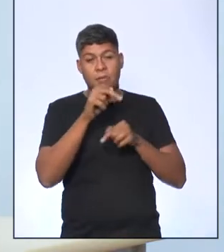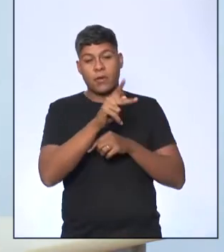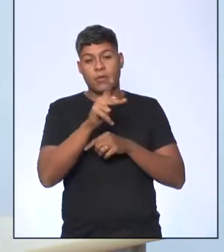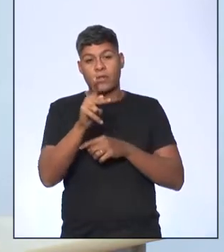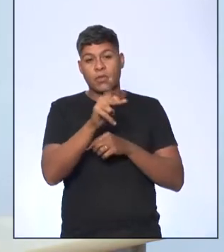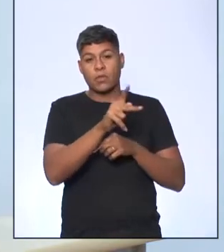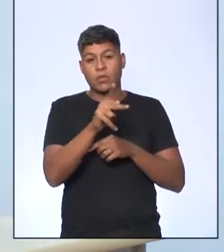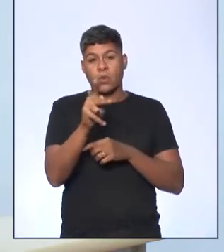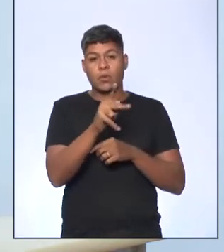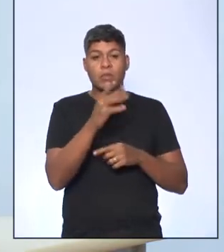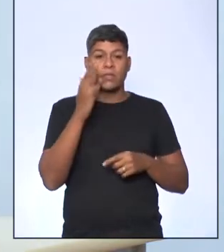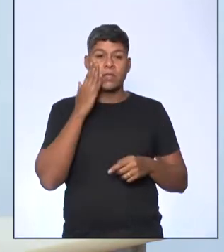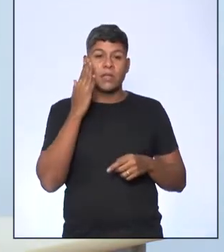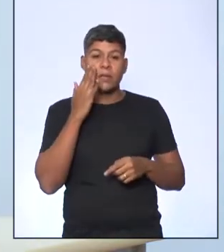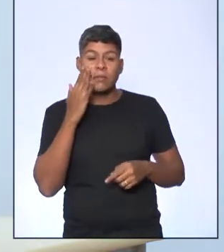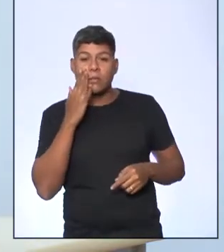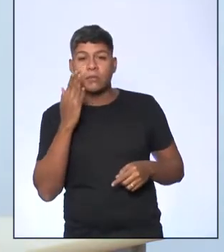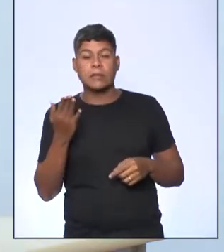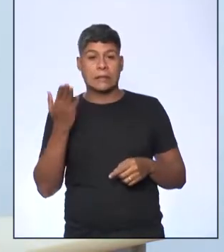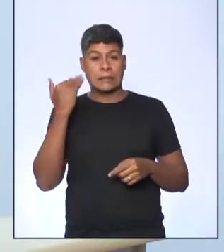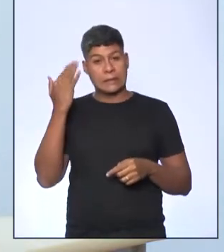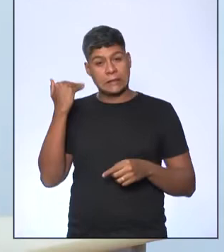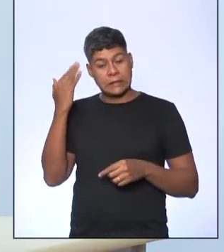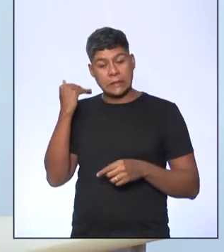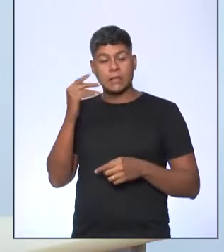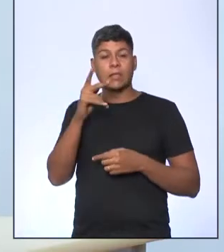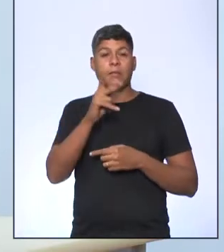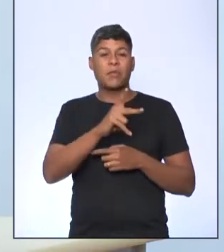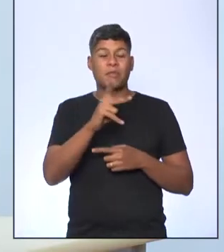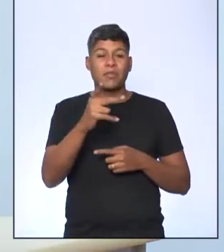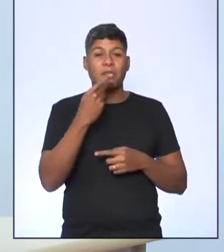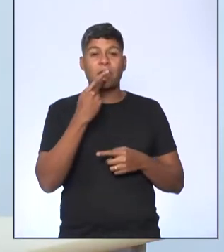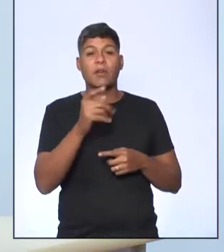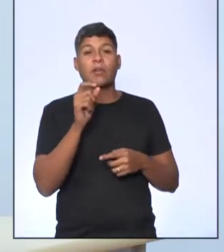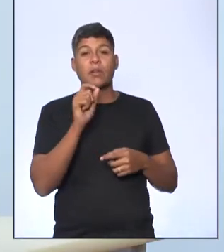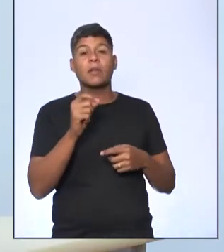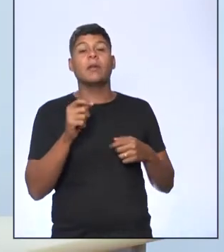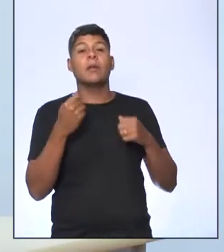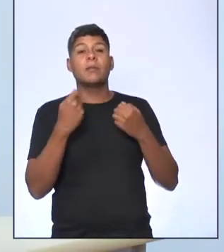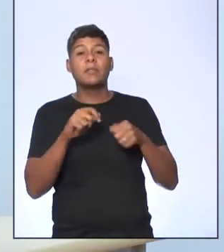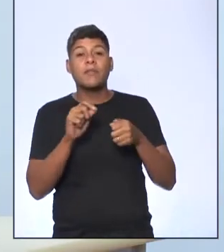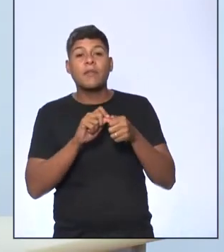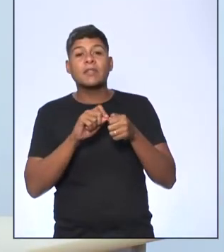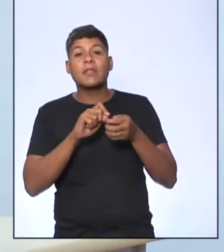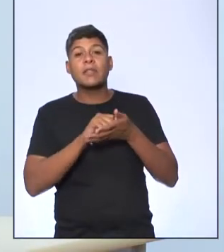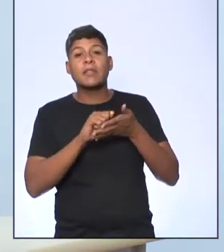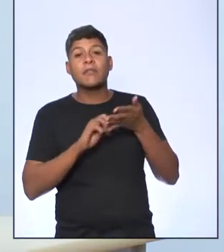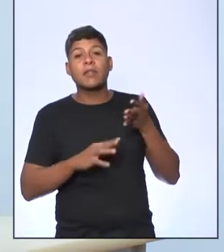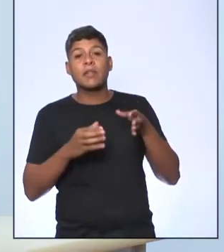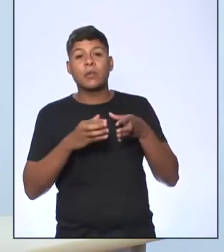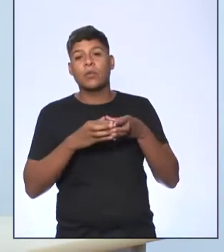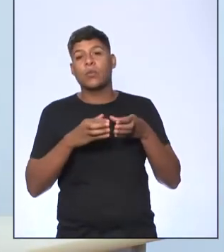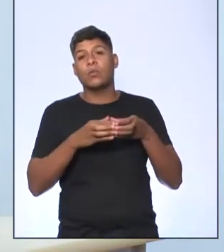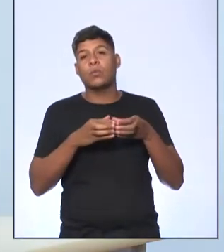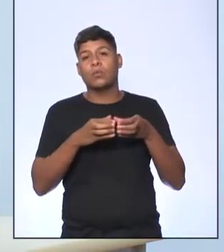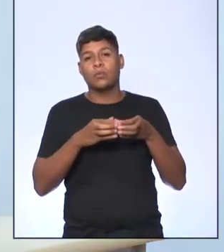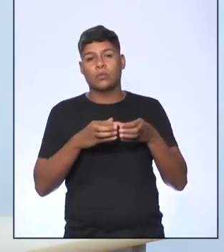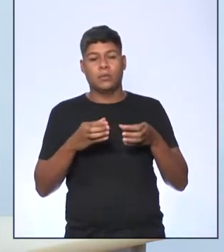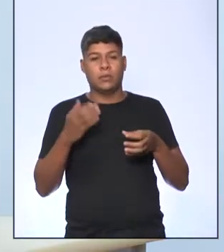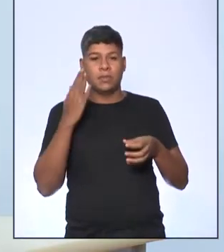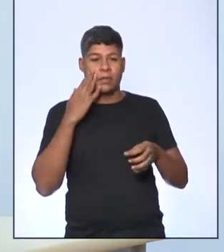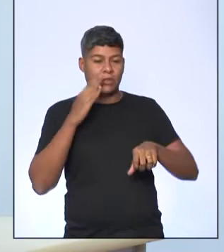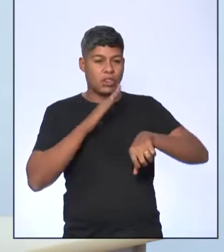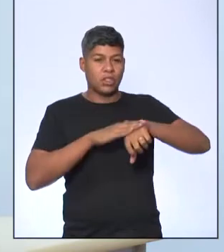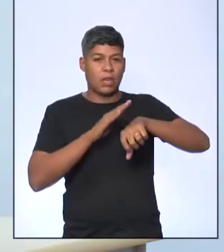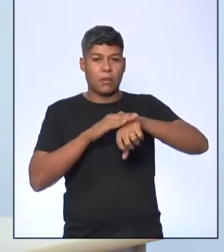professora, naqueles velhos e bons tempos, né? Daí a professora pega e fala assim, vamos fazer uma atividade em grupo. Vocês vão se juntar em